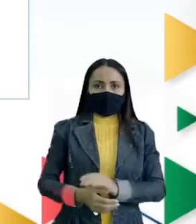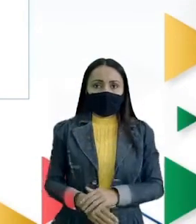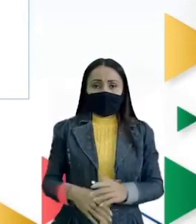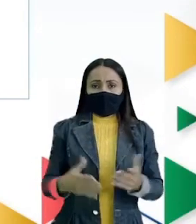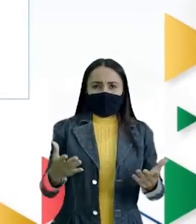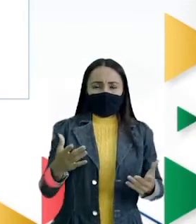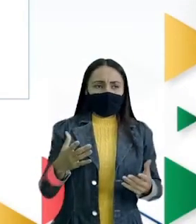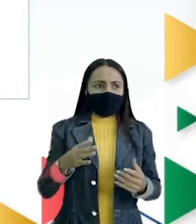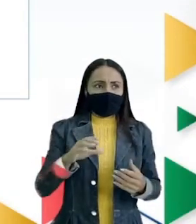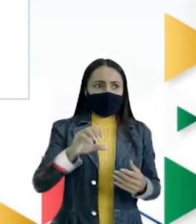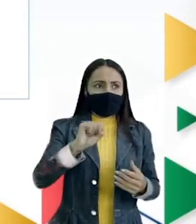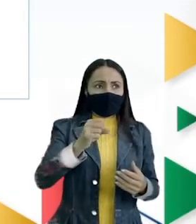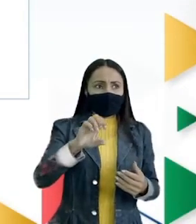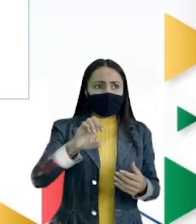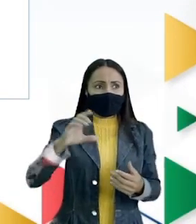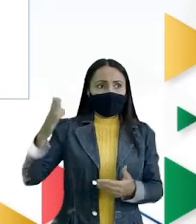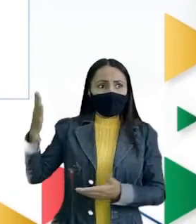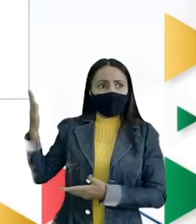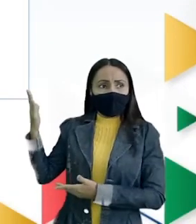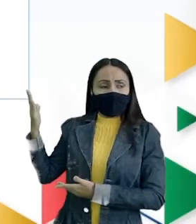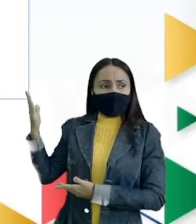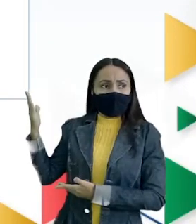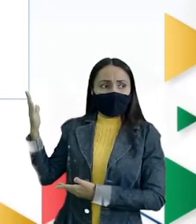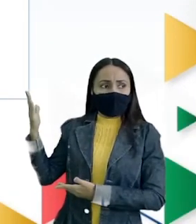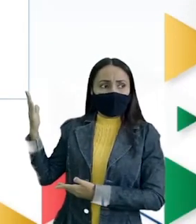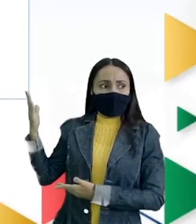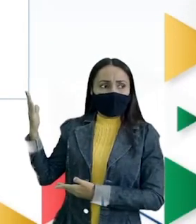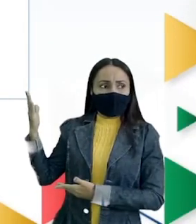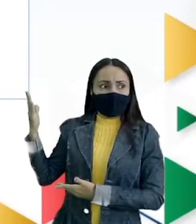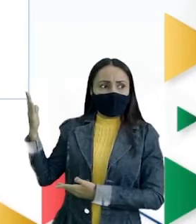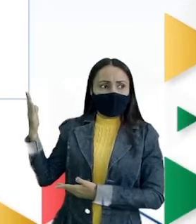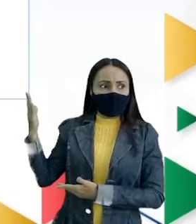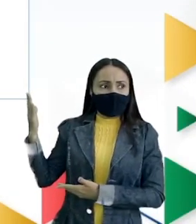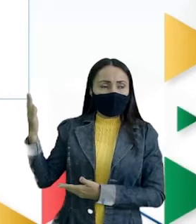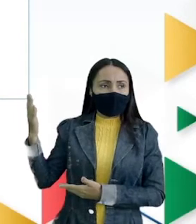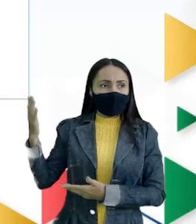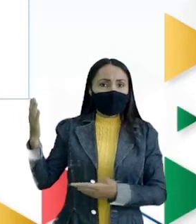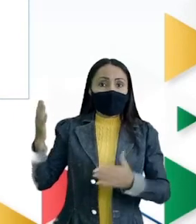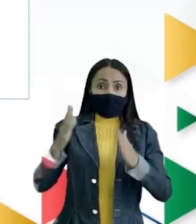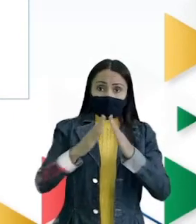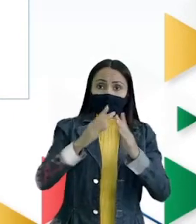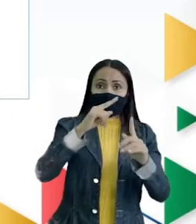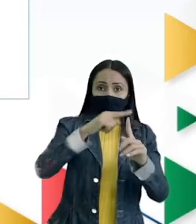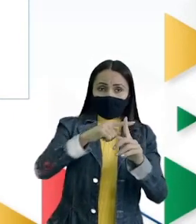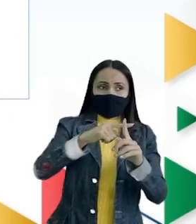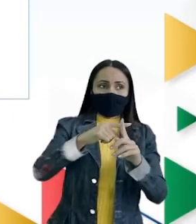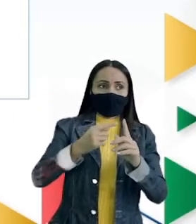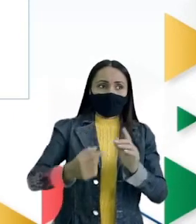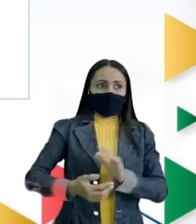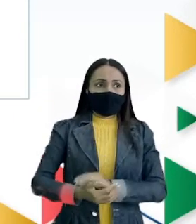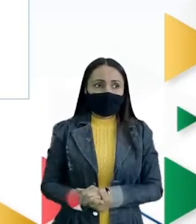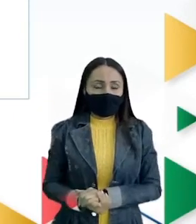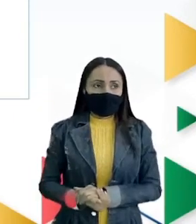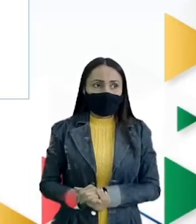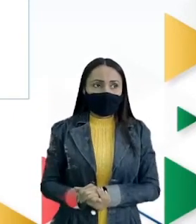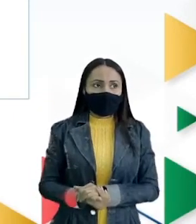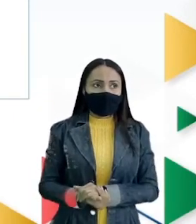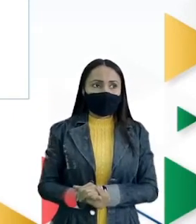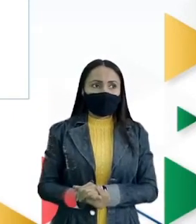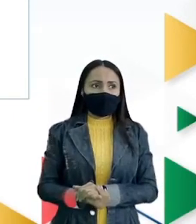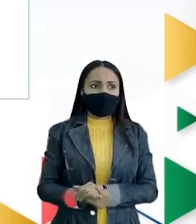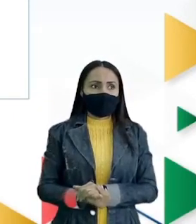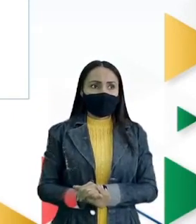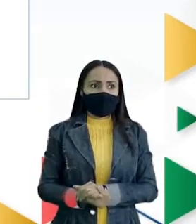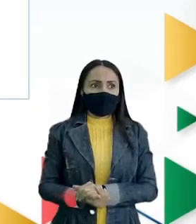mas está por ver que aqui está bem, tá tão, mas é aí, das principais, tá? Europeias. Veja aí,